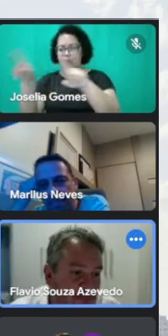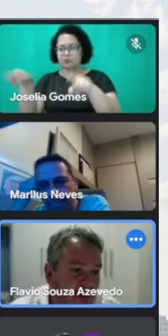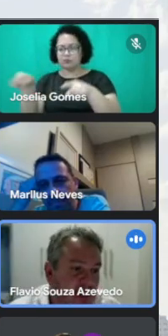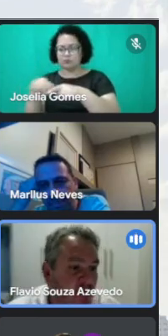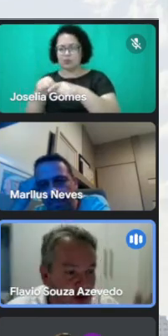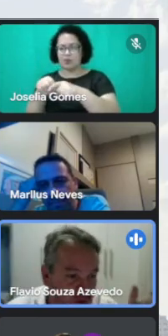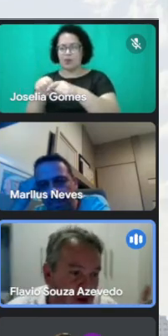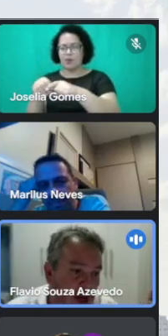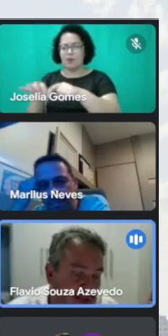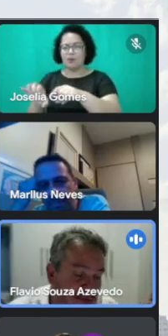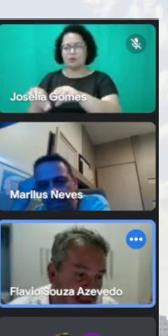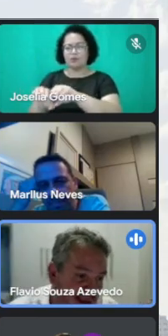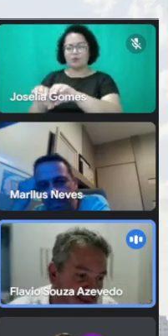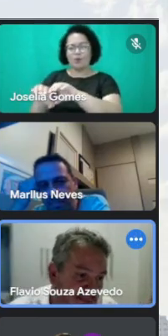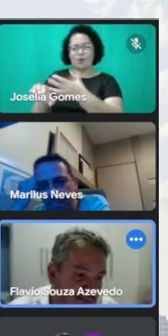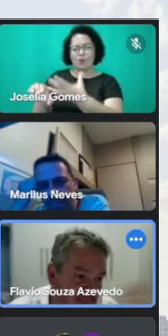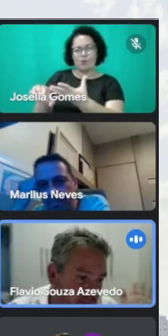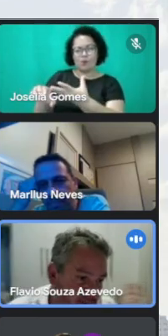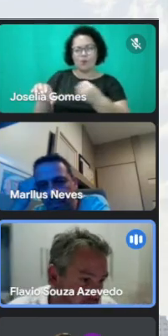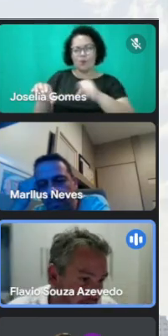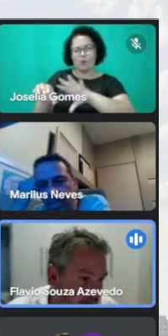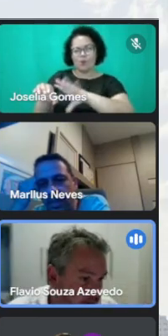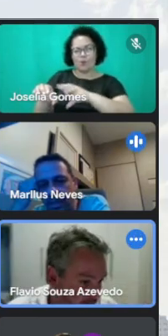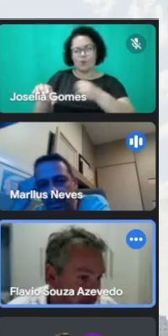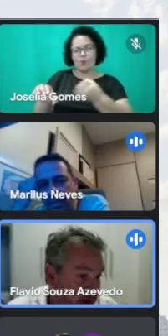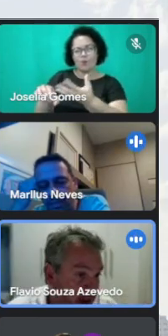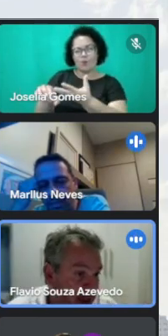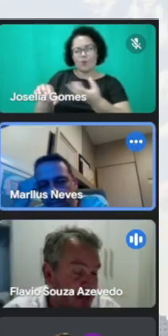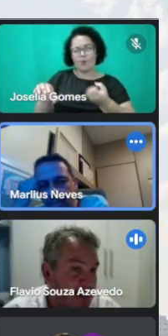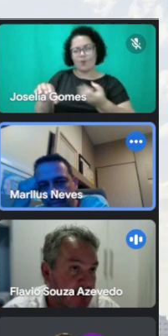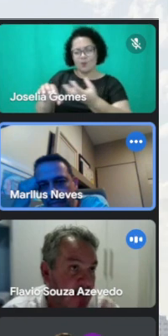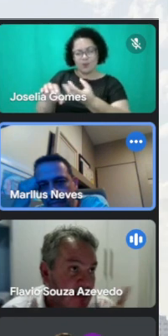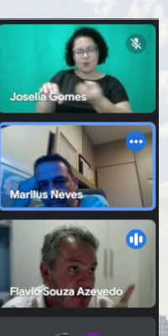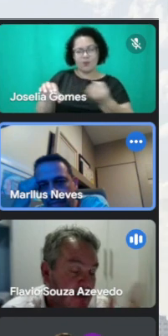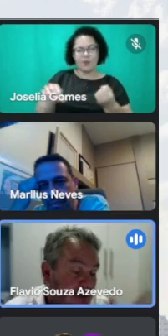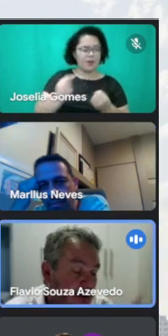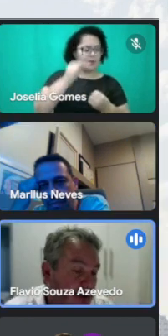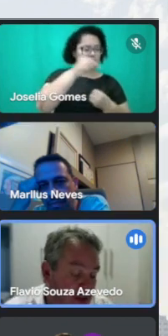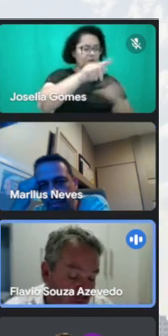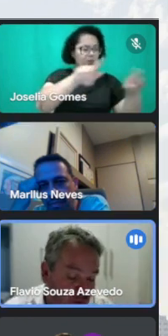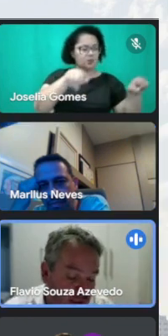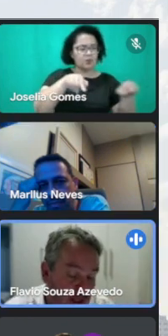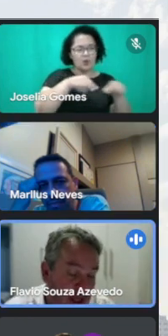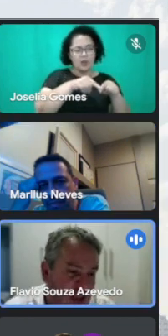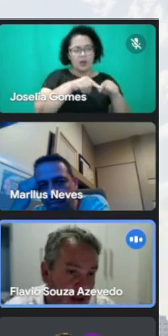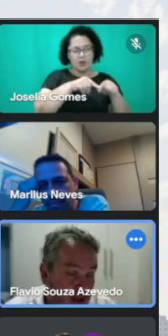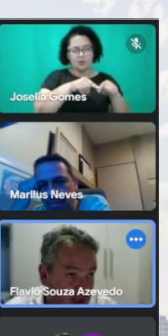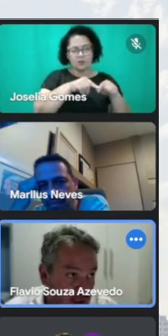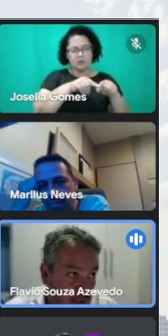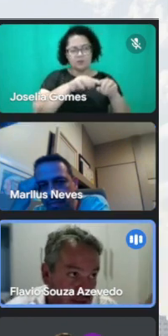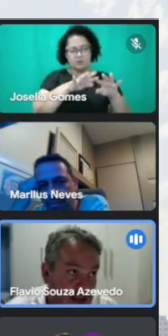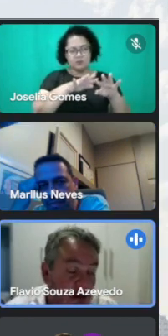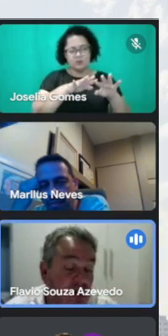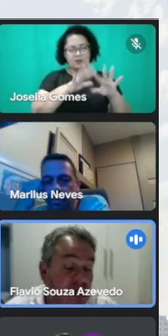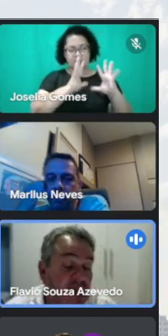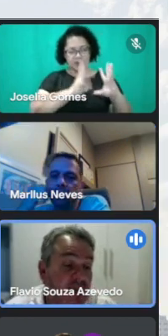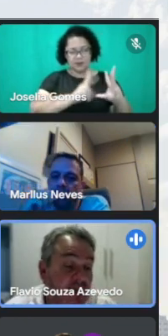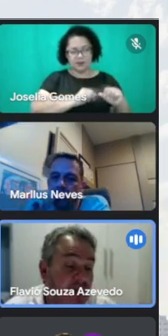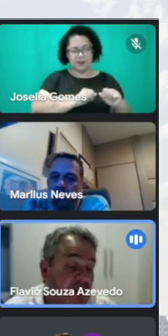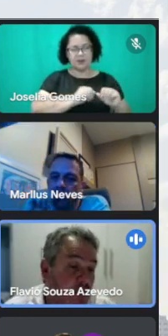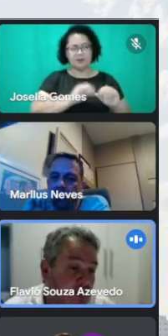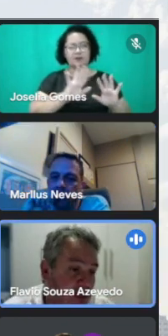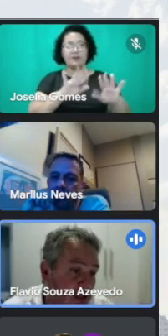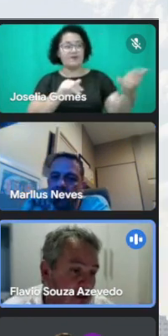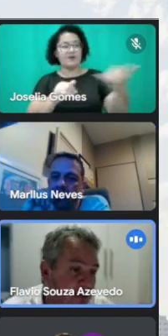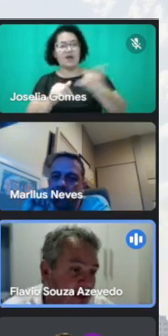sistema. Então é controlado, né? Só vai... Esses 350 mil litros por dia, eles me disseram lá que é cerca